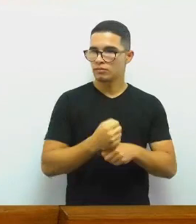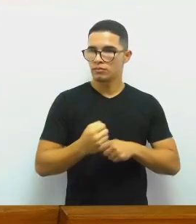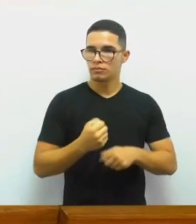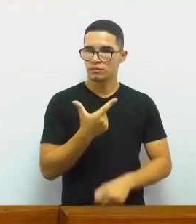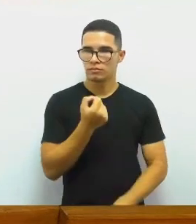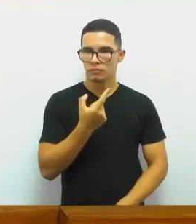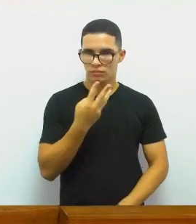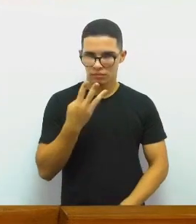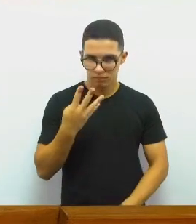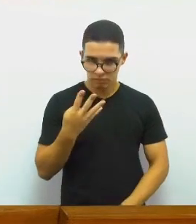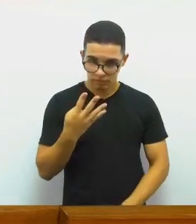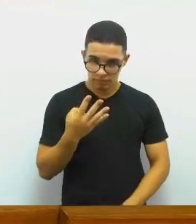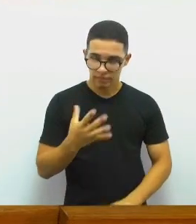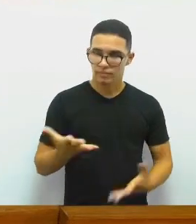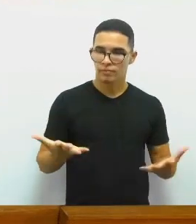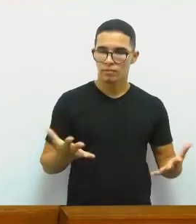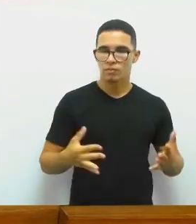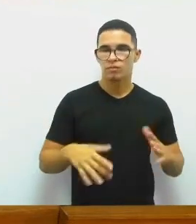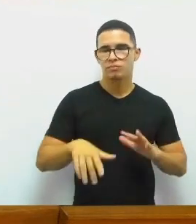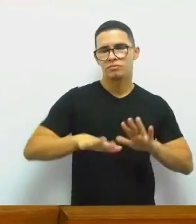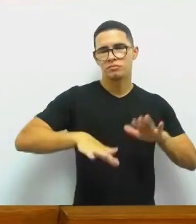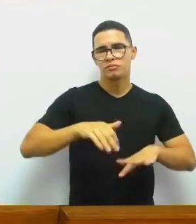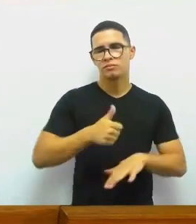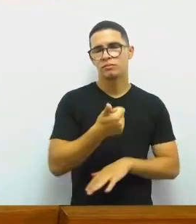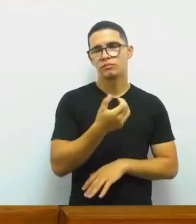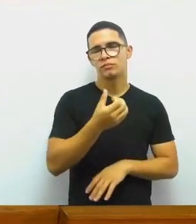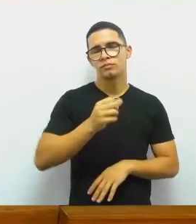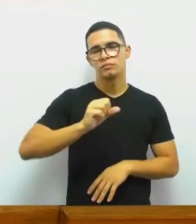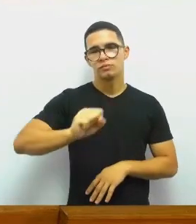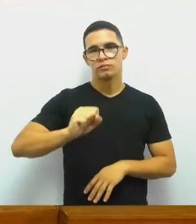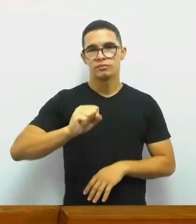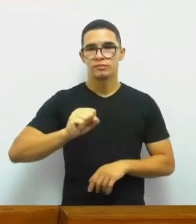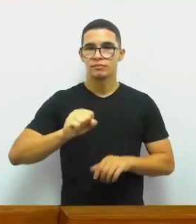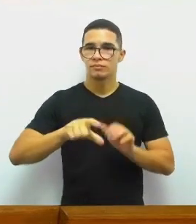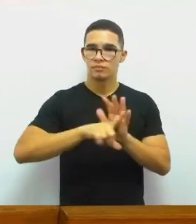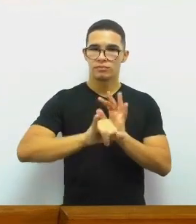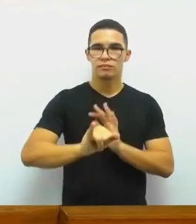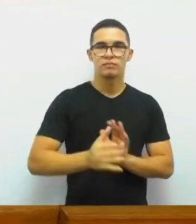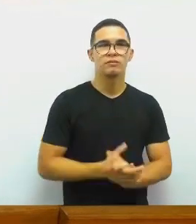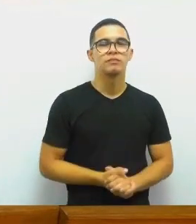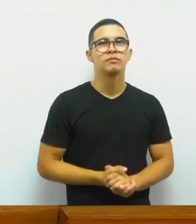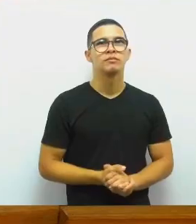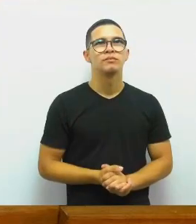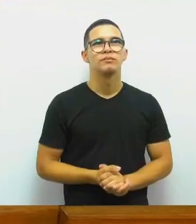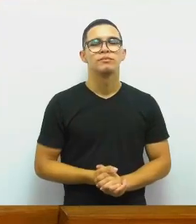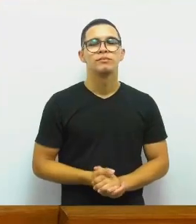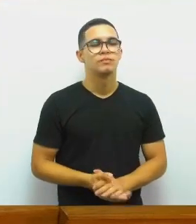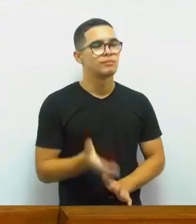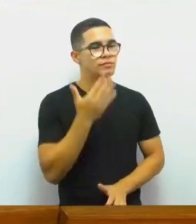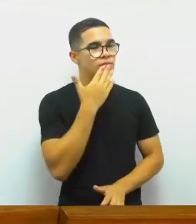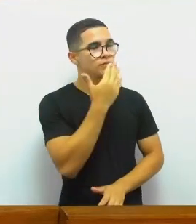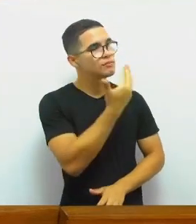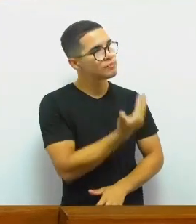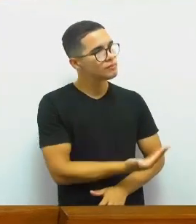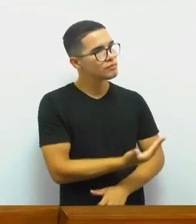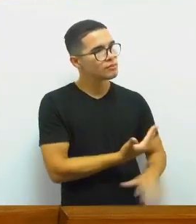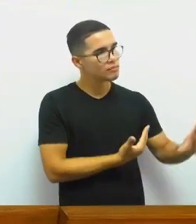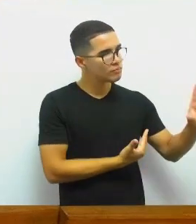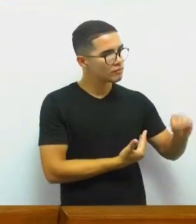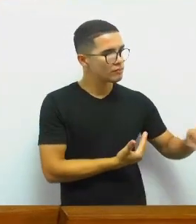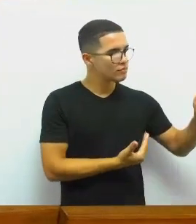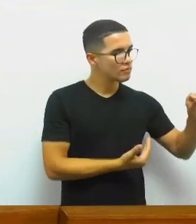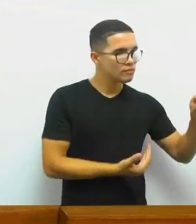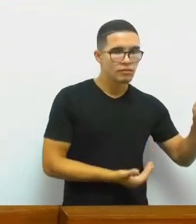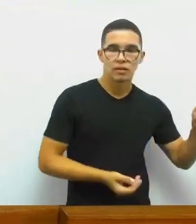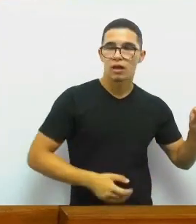ano de 2024, da 19ª legislatura. Solicito ao primeiro secretário, vereador Mascote,